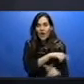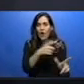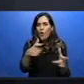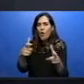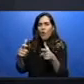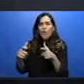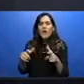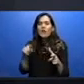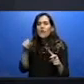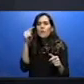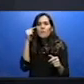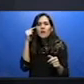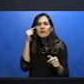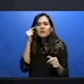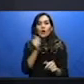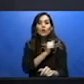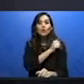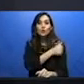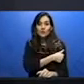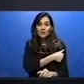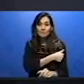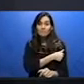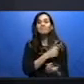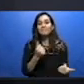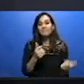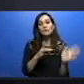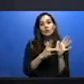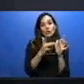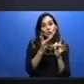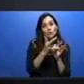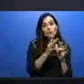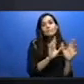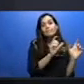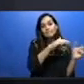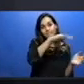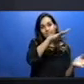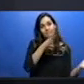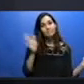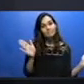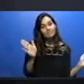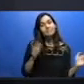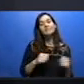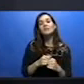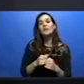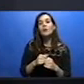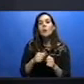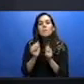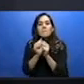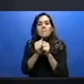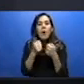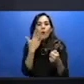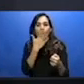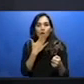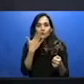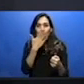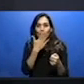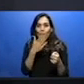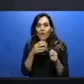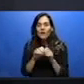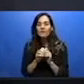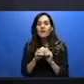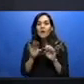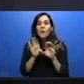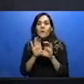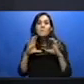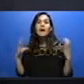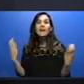geralmente se pensa quando você pensa no Rio de Janeiro? São esses, o Cristo Redentor, o Pão de Açúcar, o estádio do Maracanã, que foi